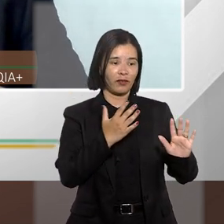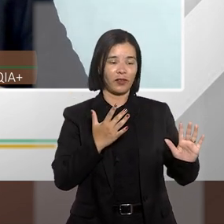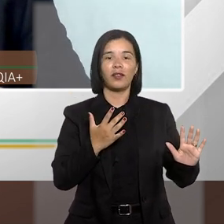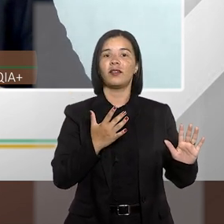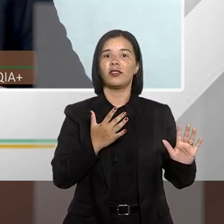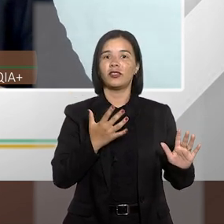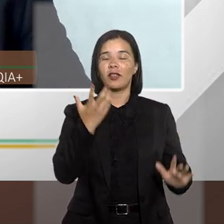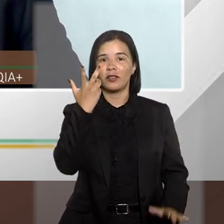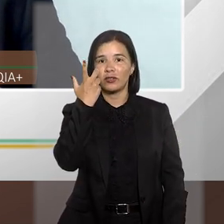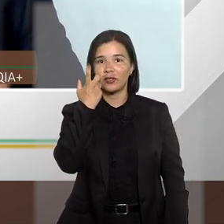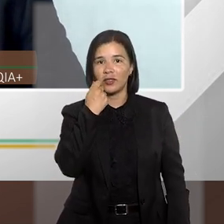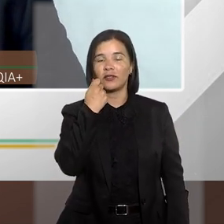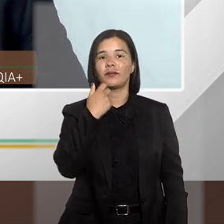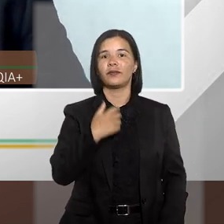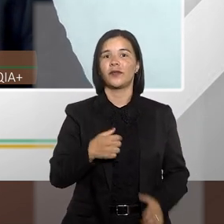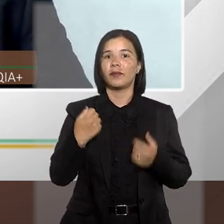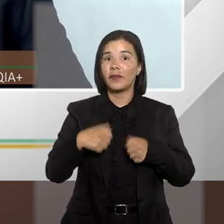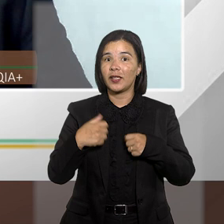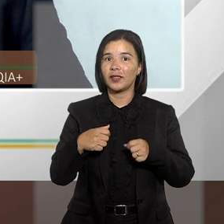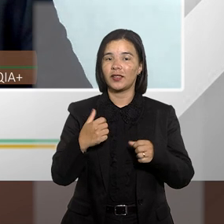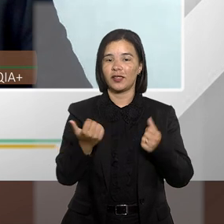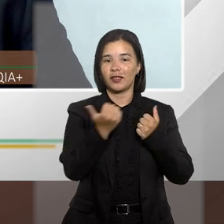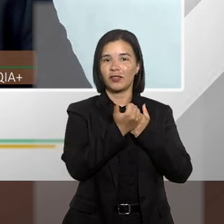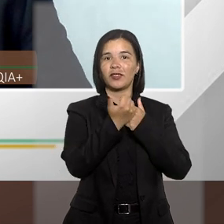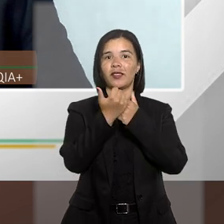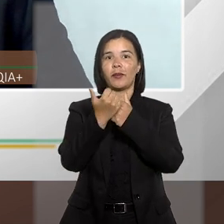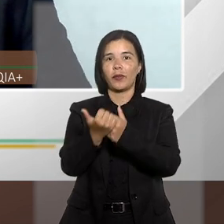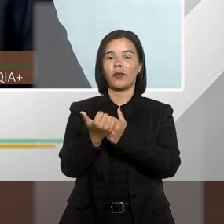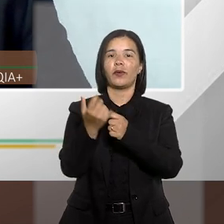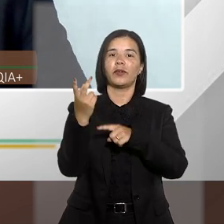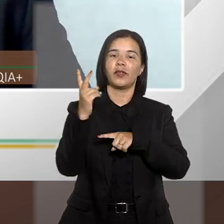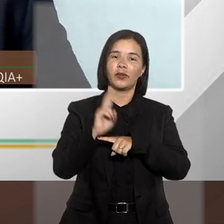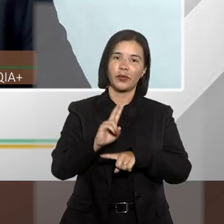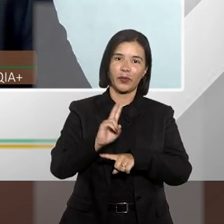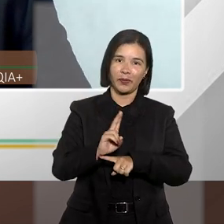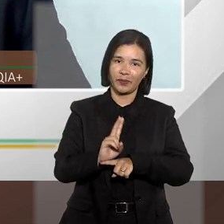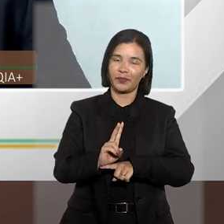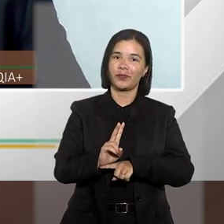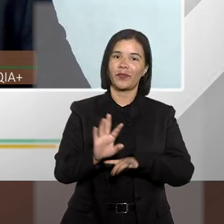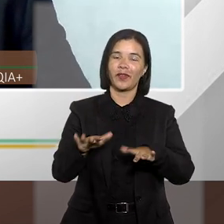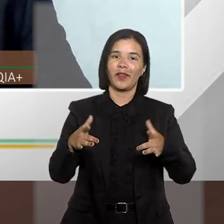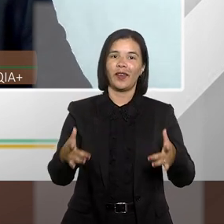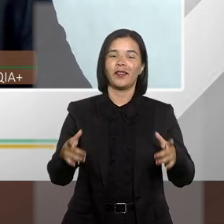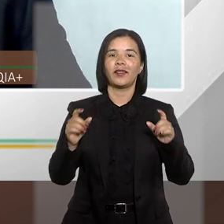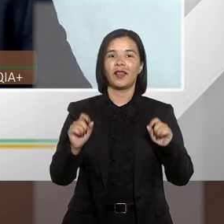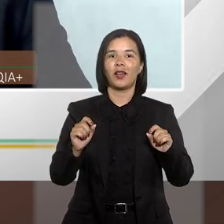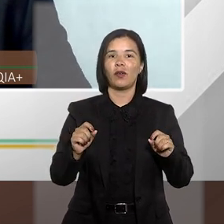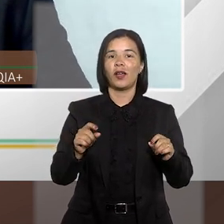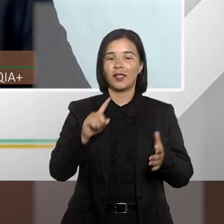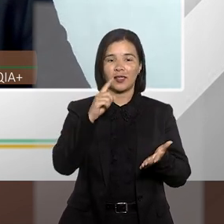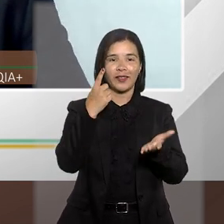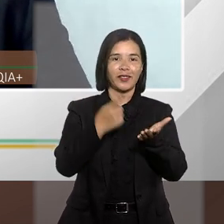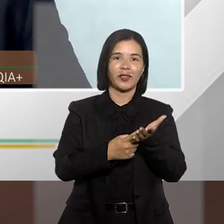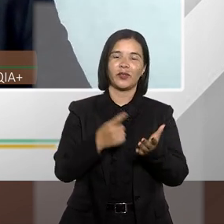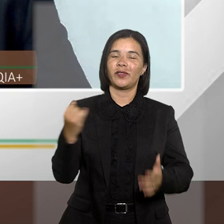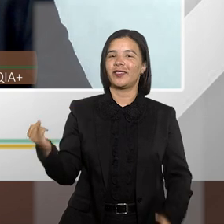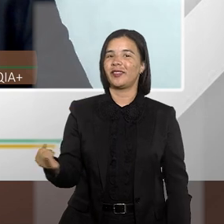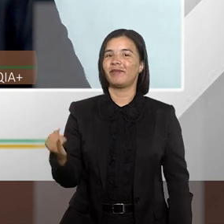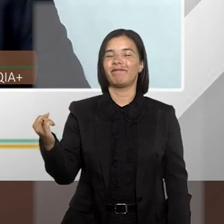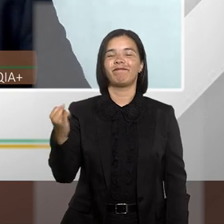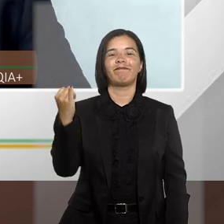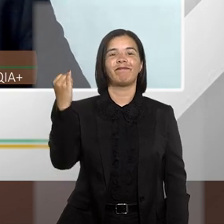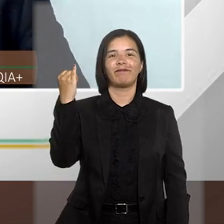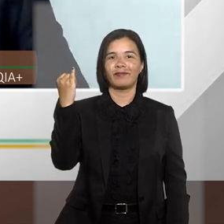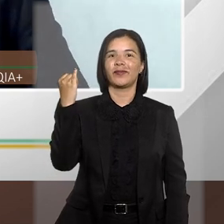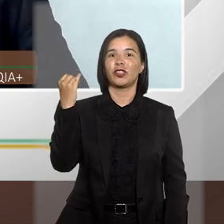né? E que precisam desse apoio, precisam desse suporte. Então, são decisões fundamentais